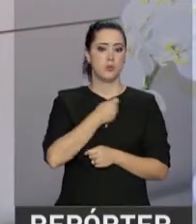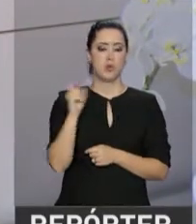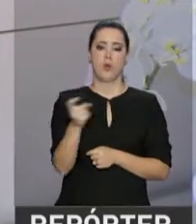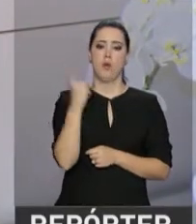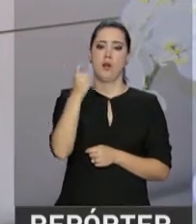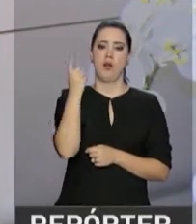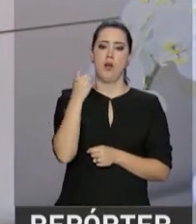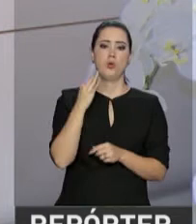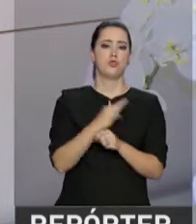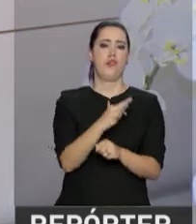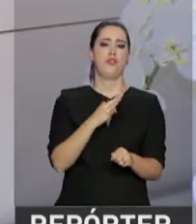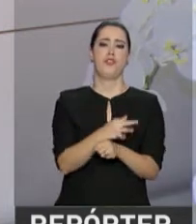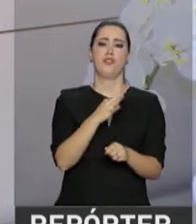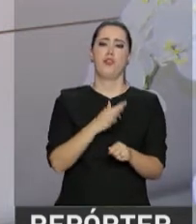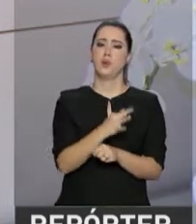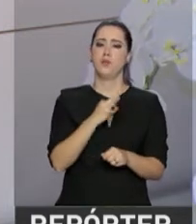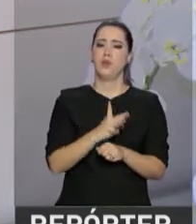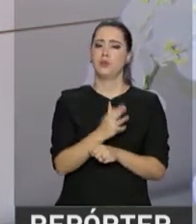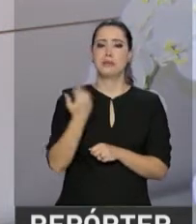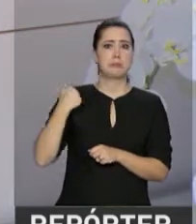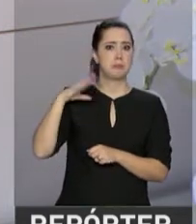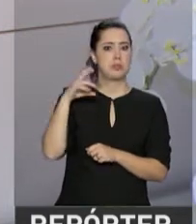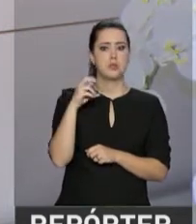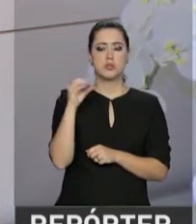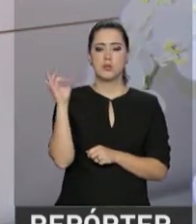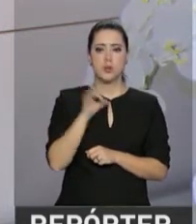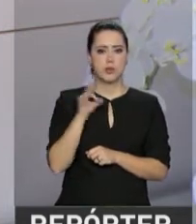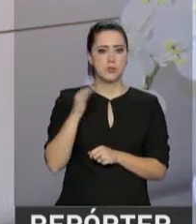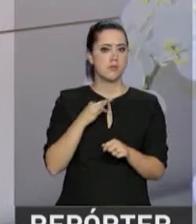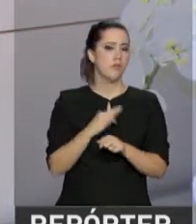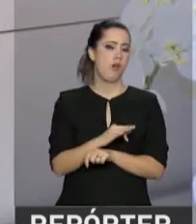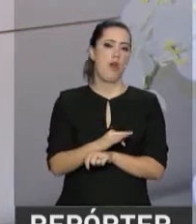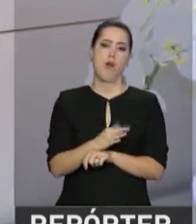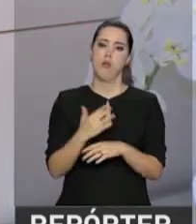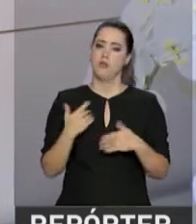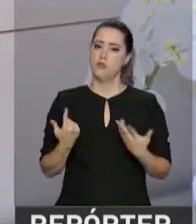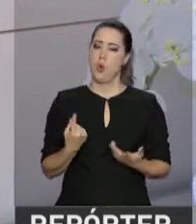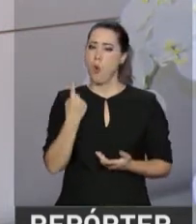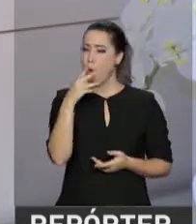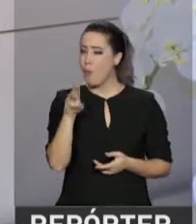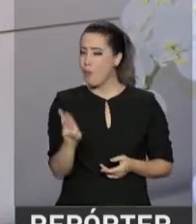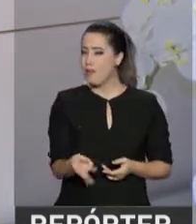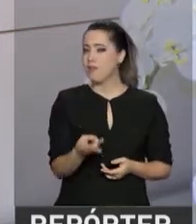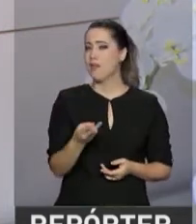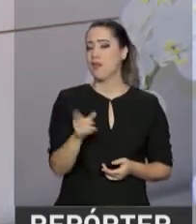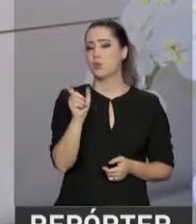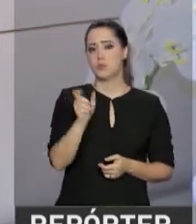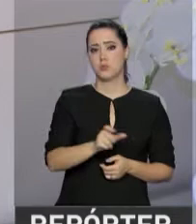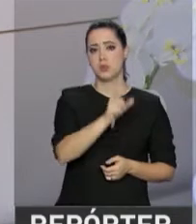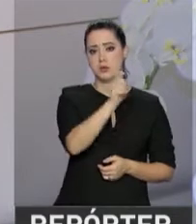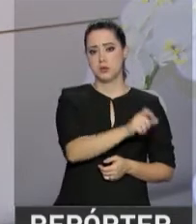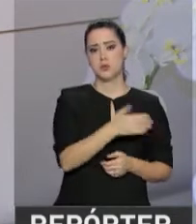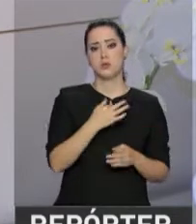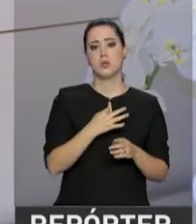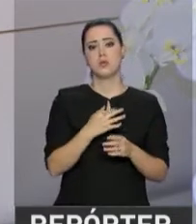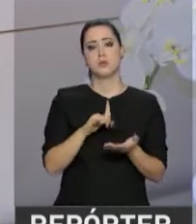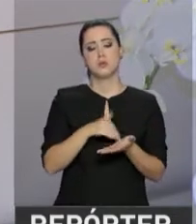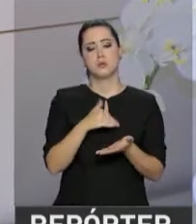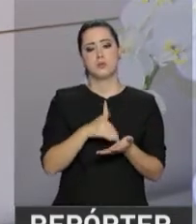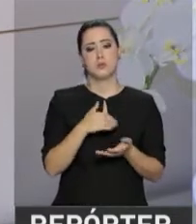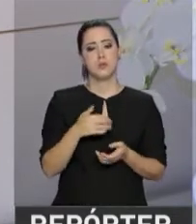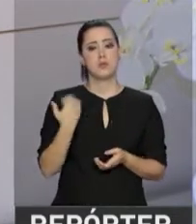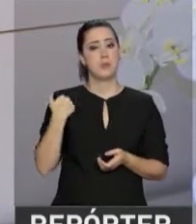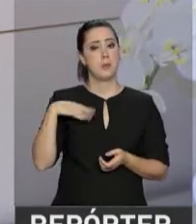grande de abstenção o ano passado que passou de 50% é de 1 milhão e 500 mil candidatos inscritos o